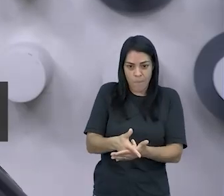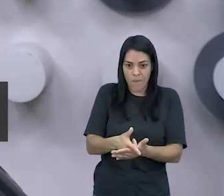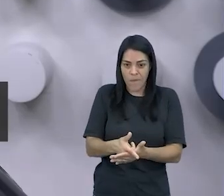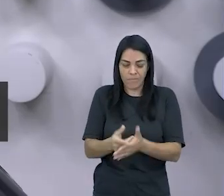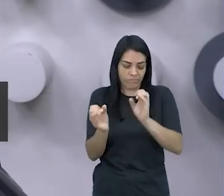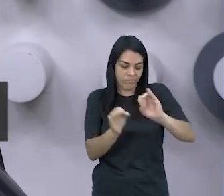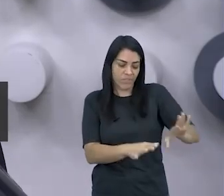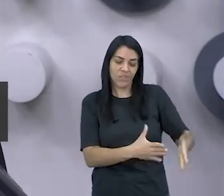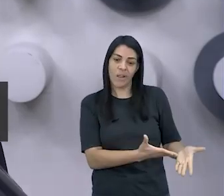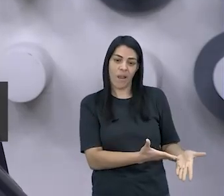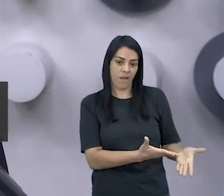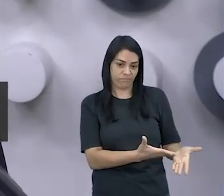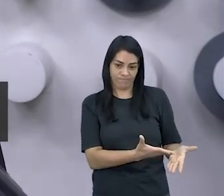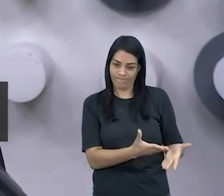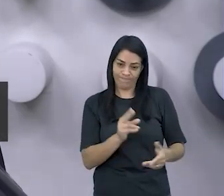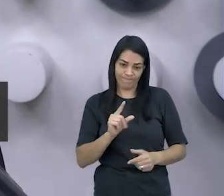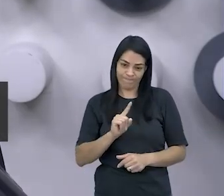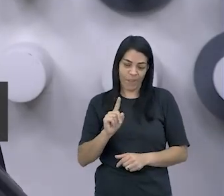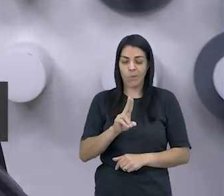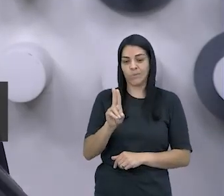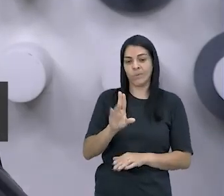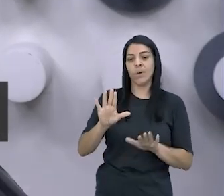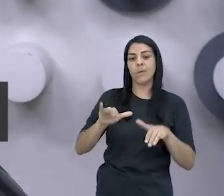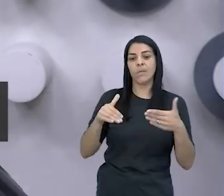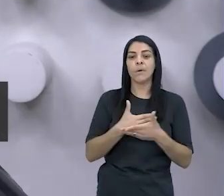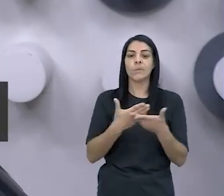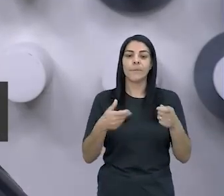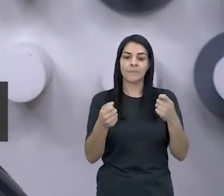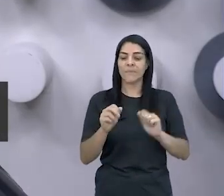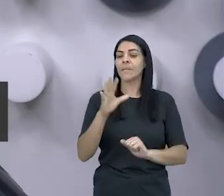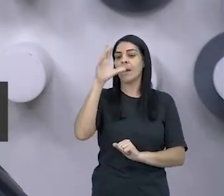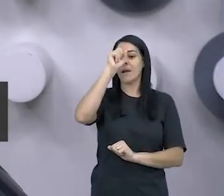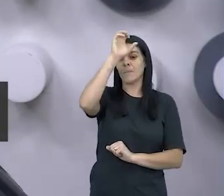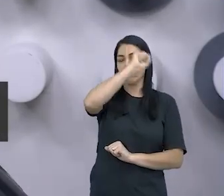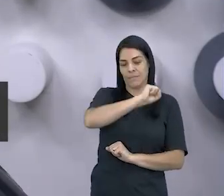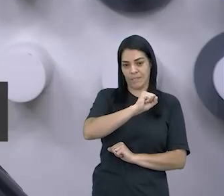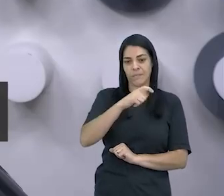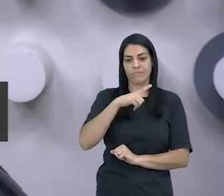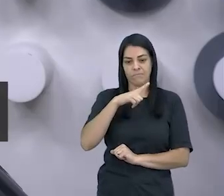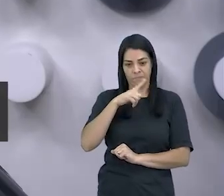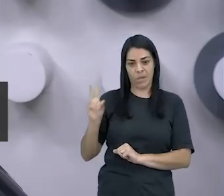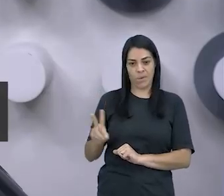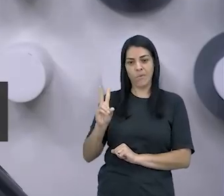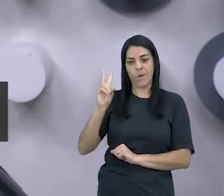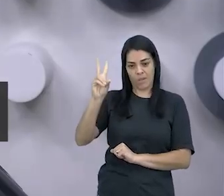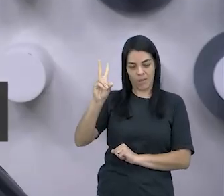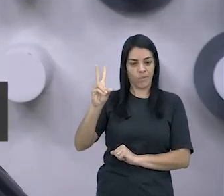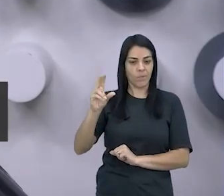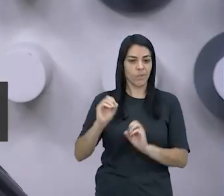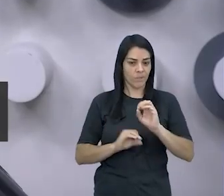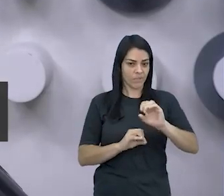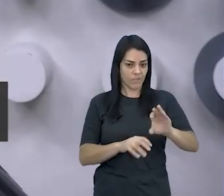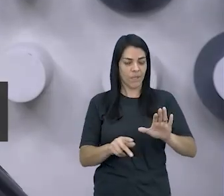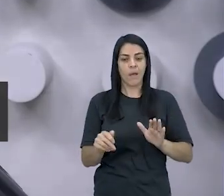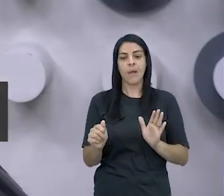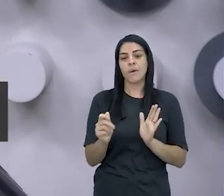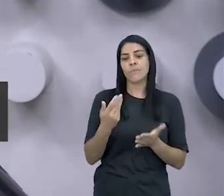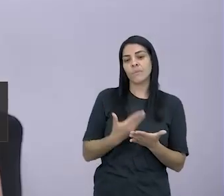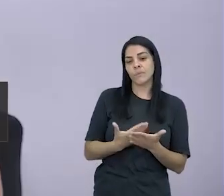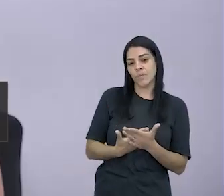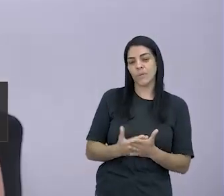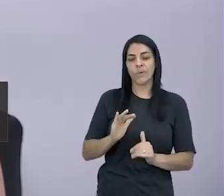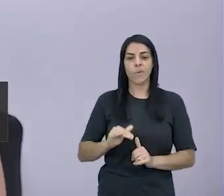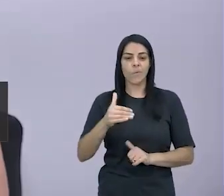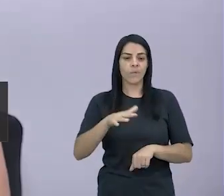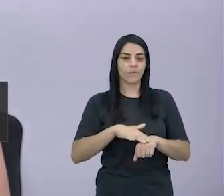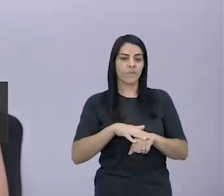risco, né? Então, a gente precisa aprender e a gente precisa passar esses valores também aos estudantes. Outra coisa também, né, que, por exemplo, quando eu